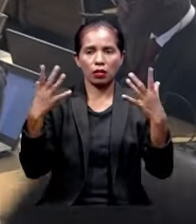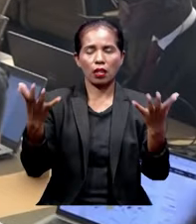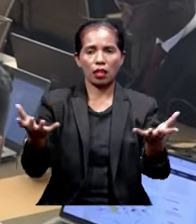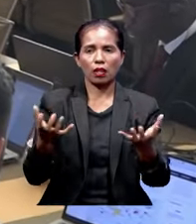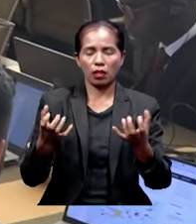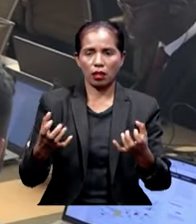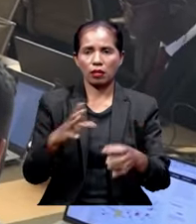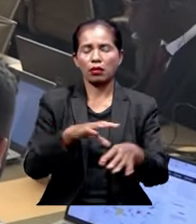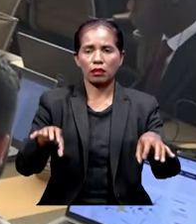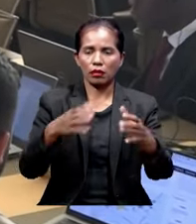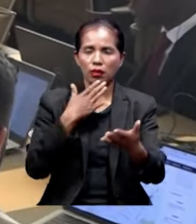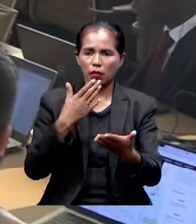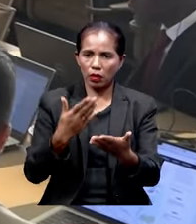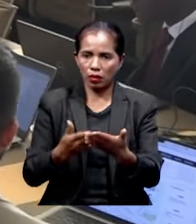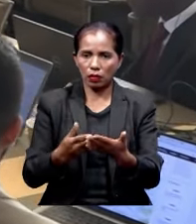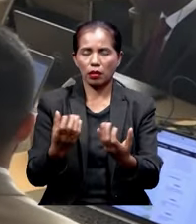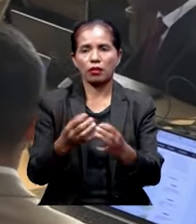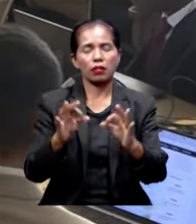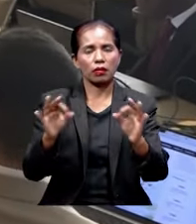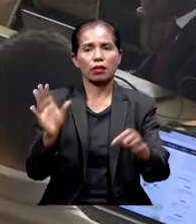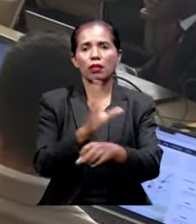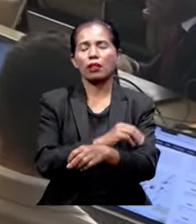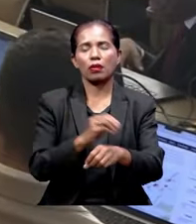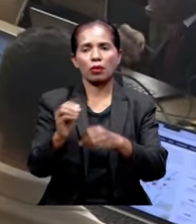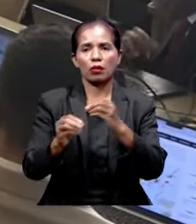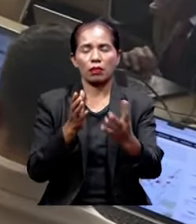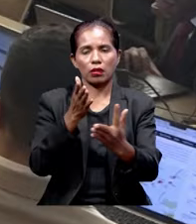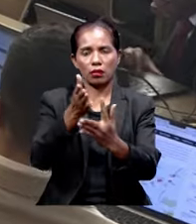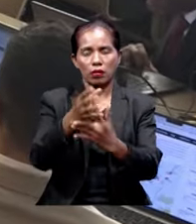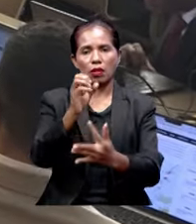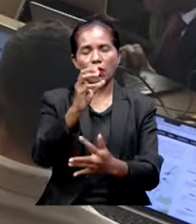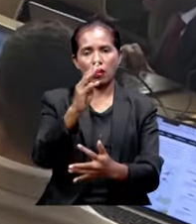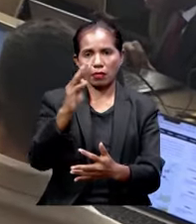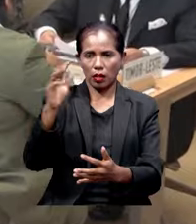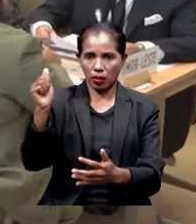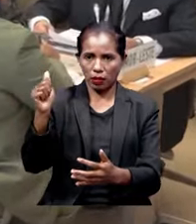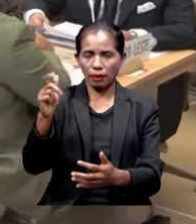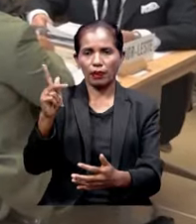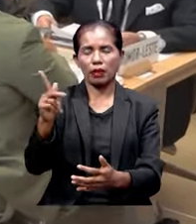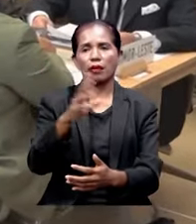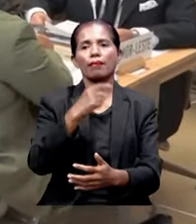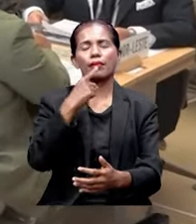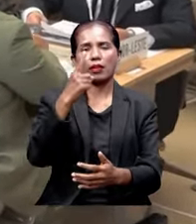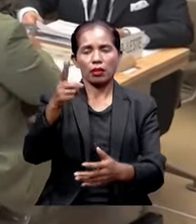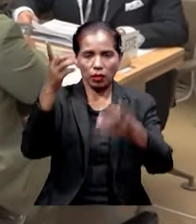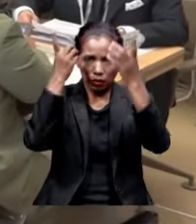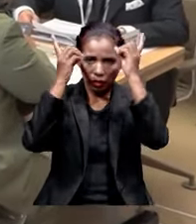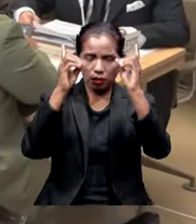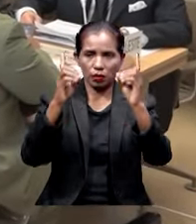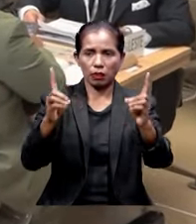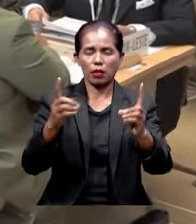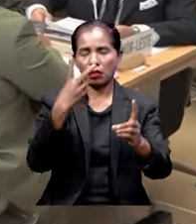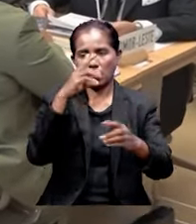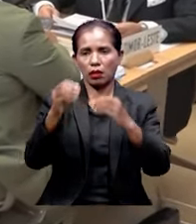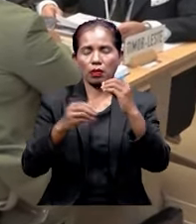trabalho técnico, onde encerra a negociação com a adesão da OMK. Timor-Leste Mos sublinha a determinação a tu resolver